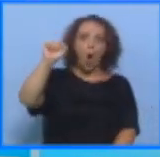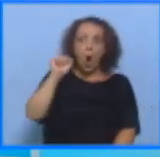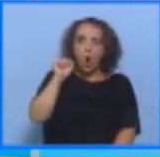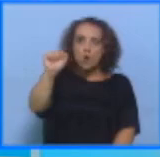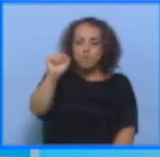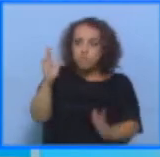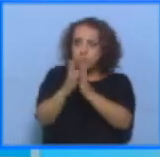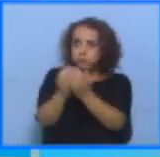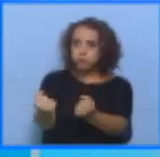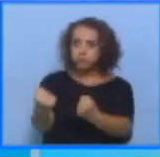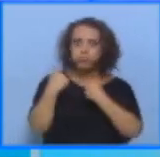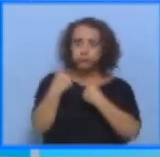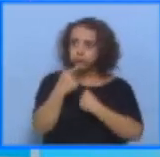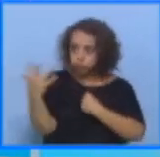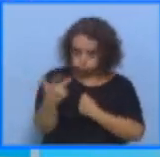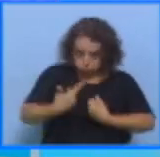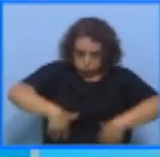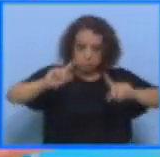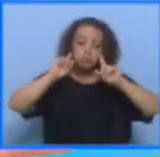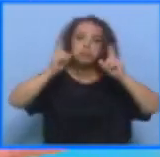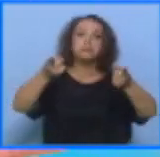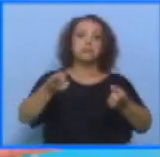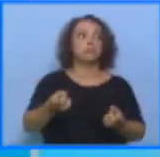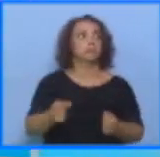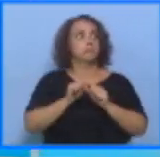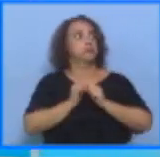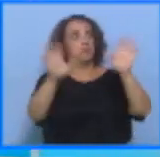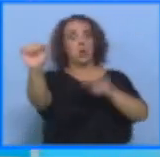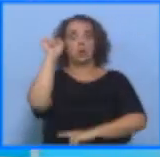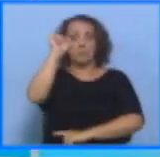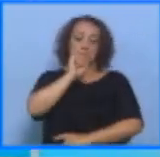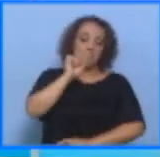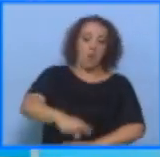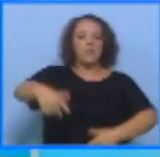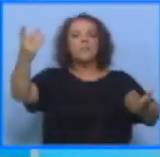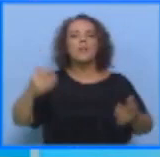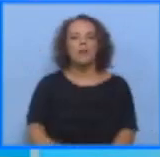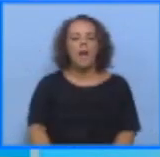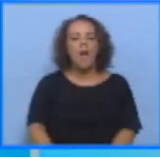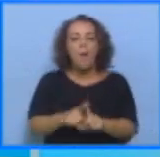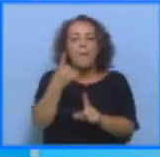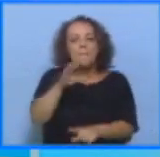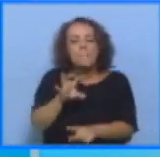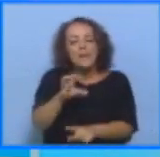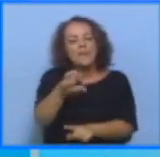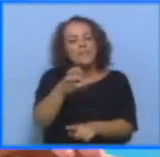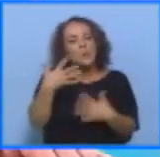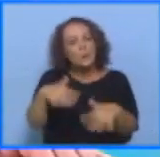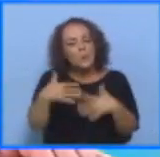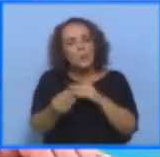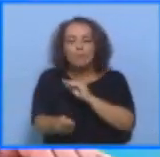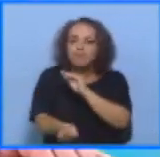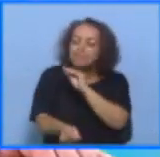esta religião toda e estas vocações, que venha ao comunismo no mundo inteiro. É um país curioso, é um país